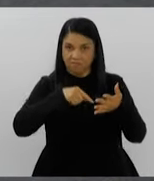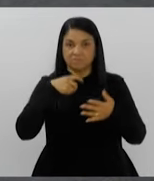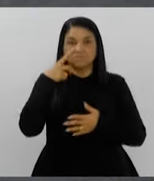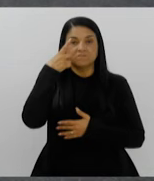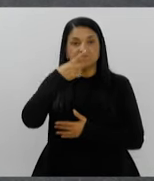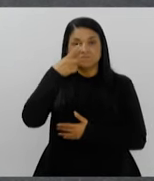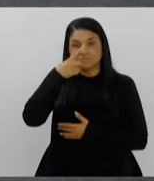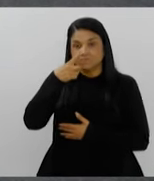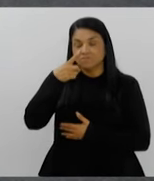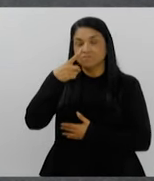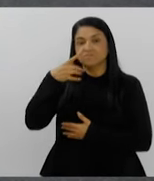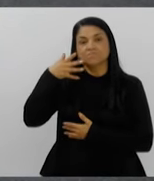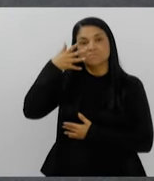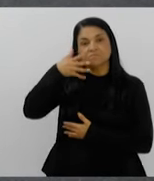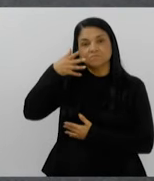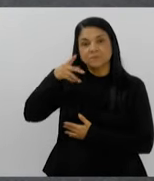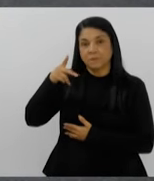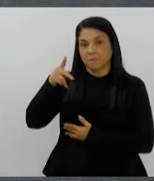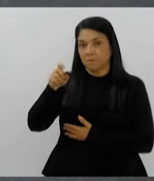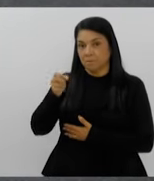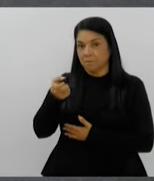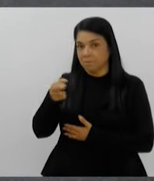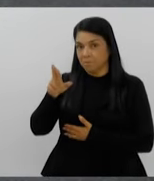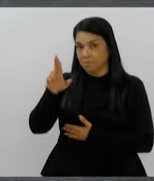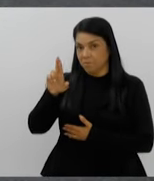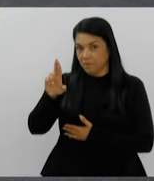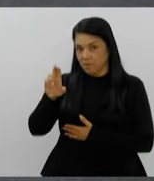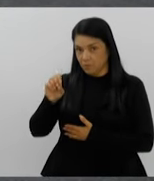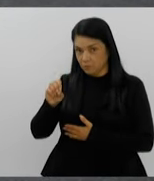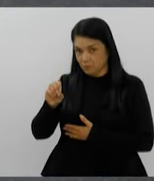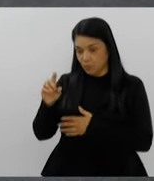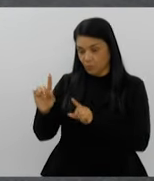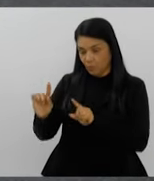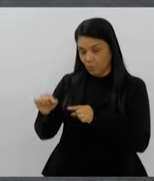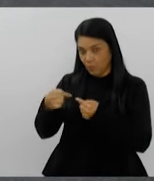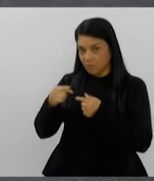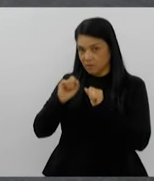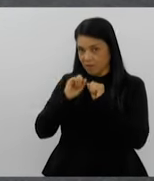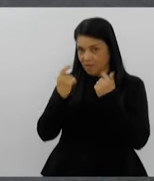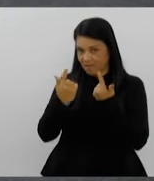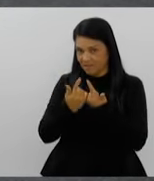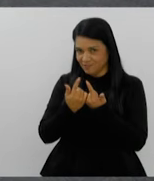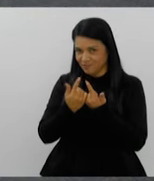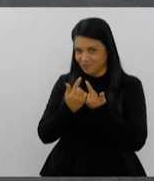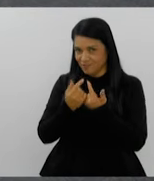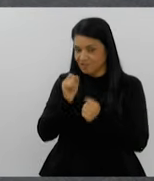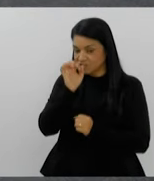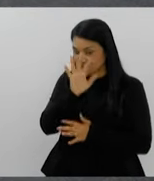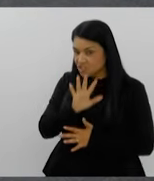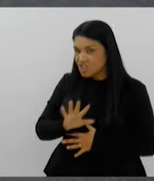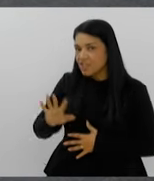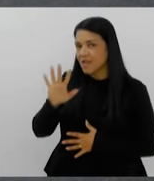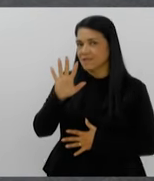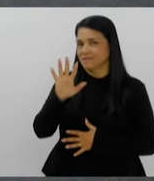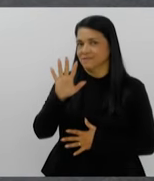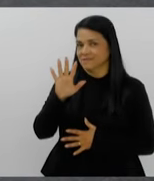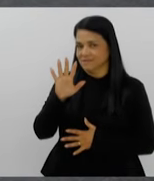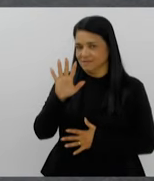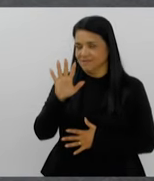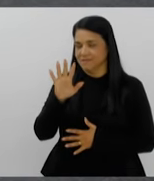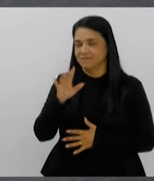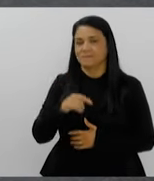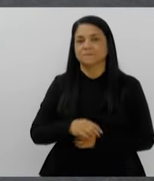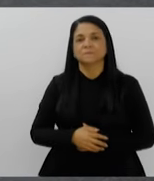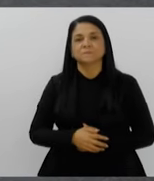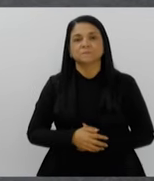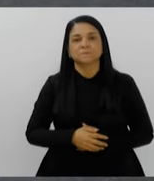deputado Pedro Paulo para com essa casa. Ele não fala individualmente, ele generaliza. Olha as palavras do Eduardo Paes.